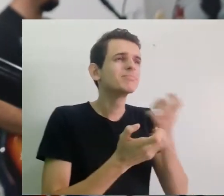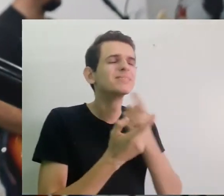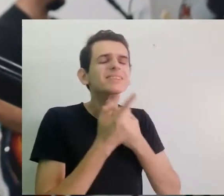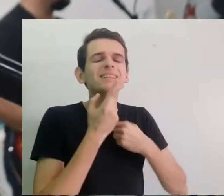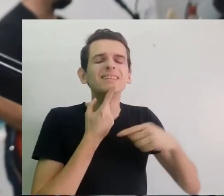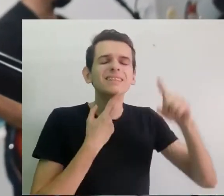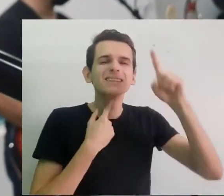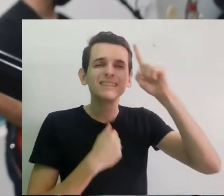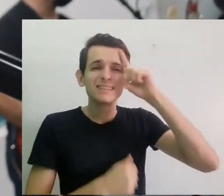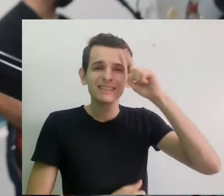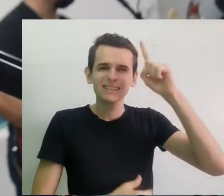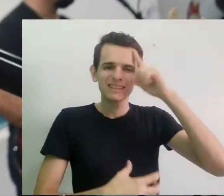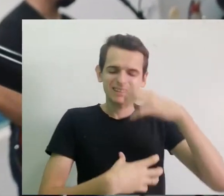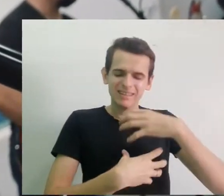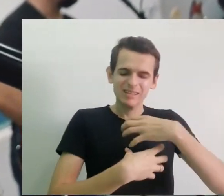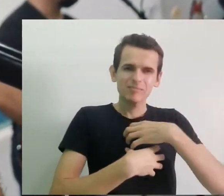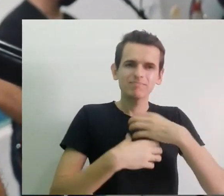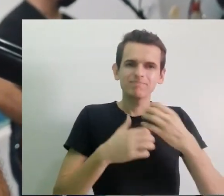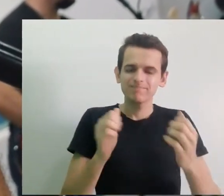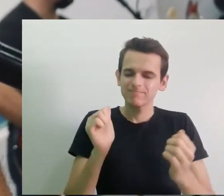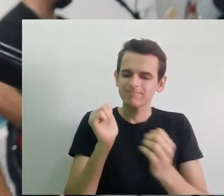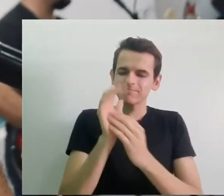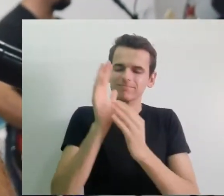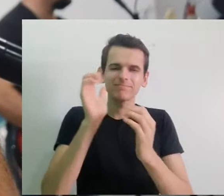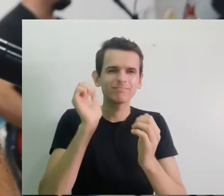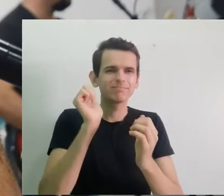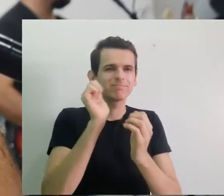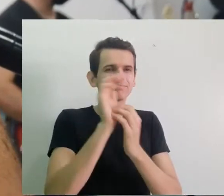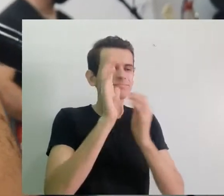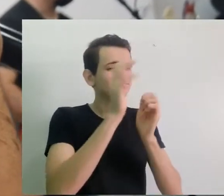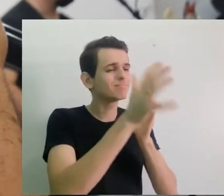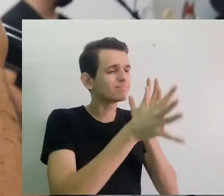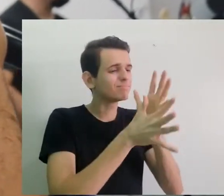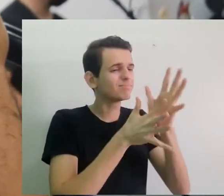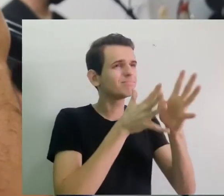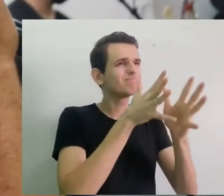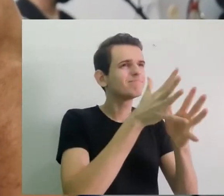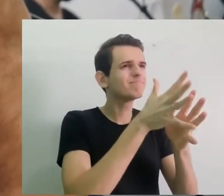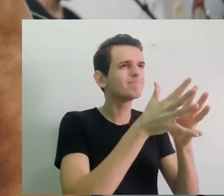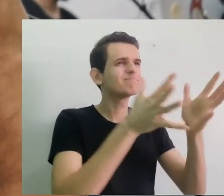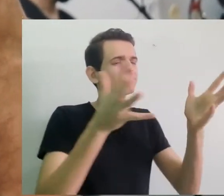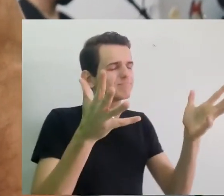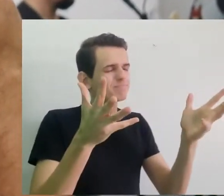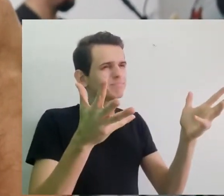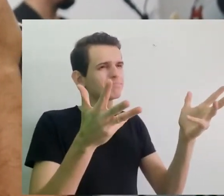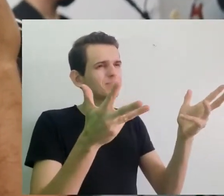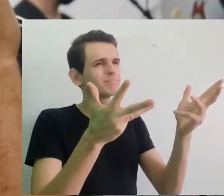Todos os dias eu louvarei